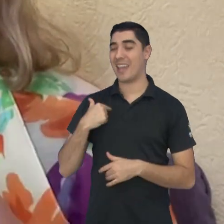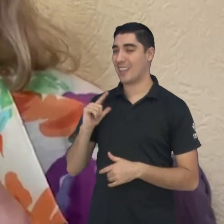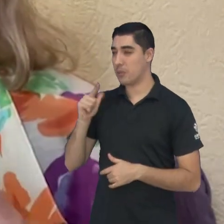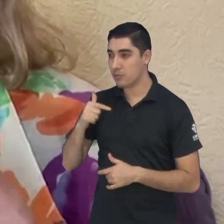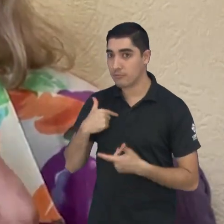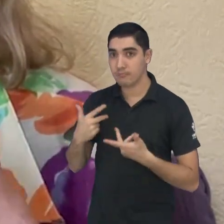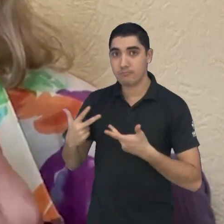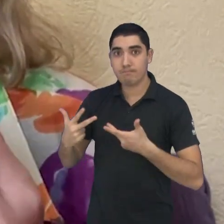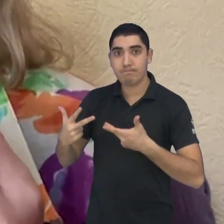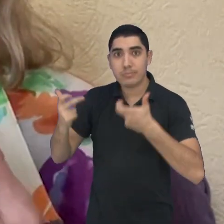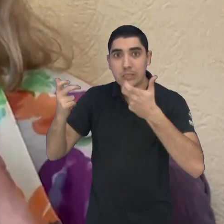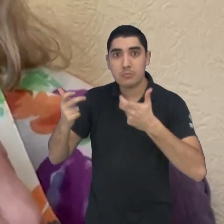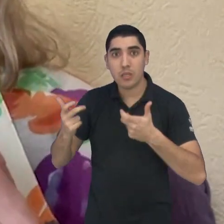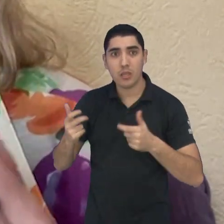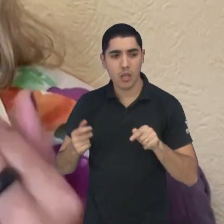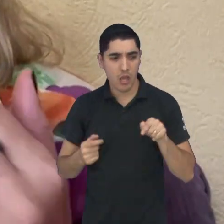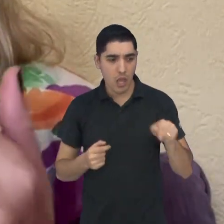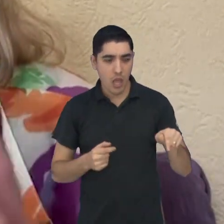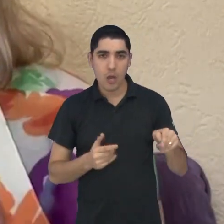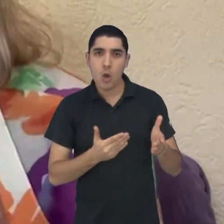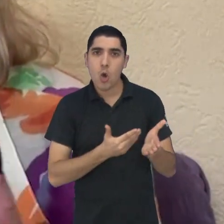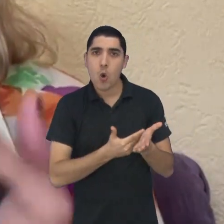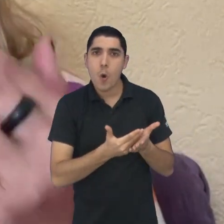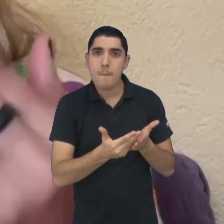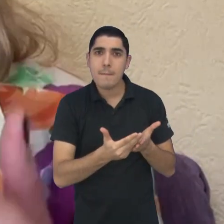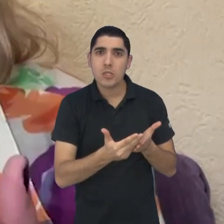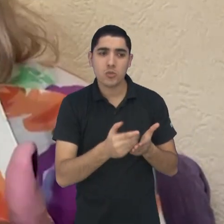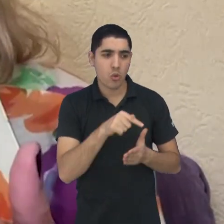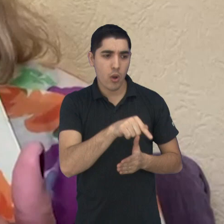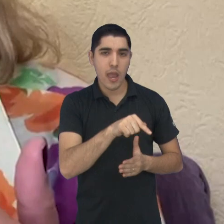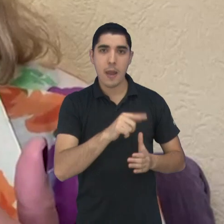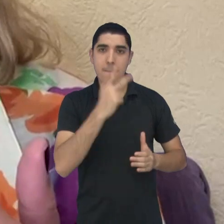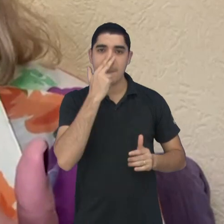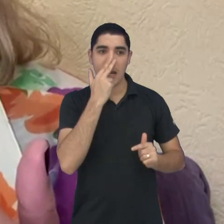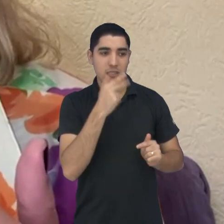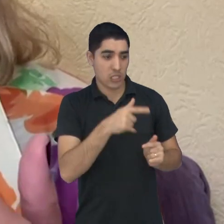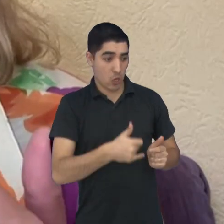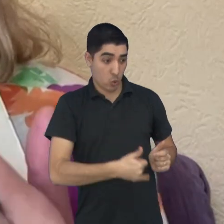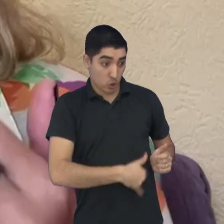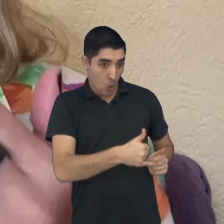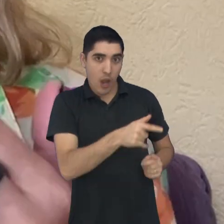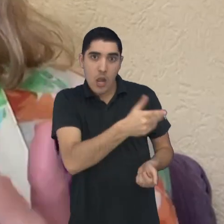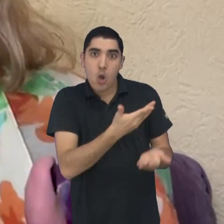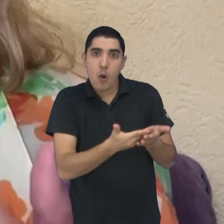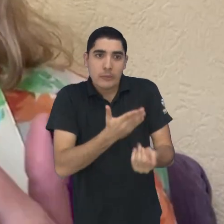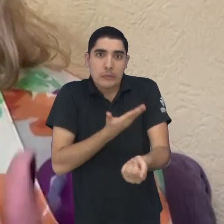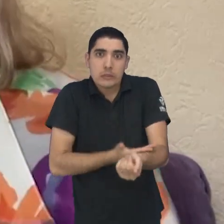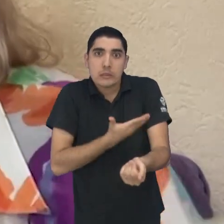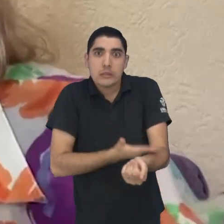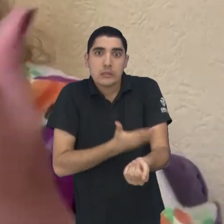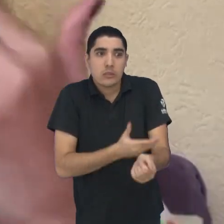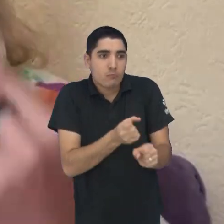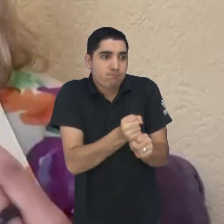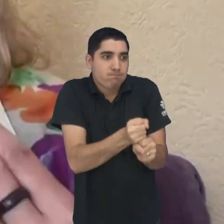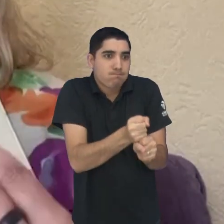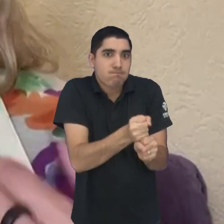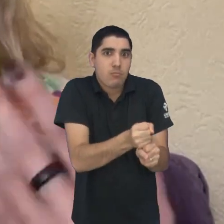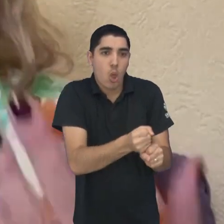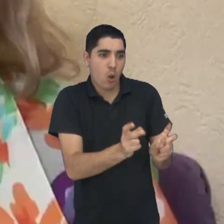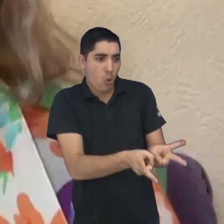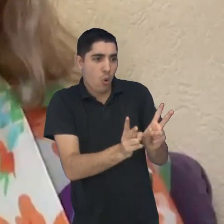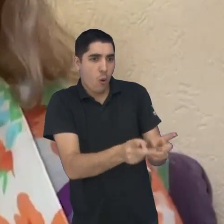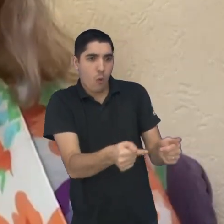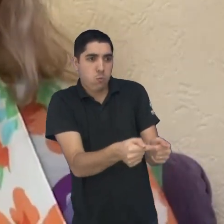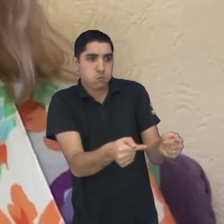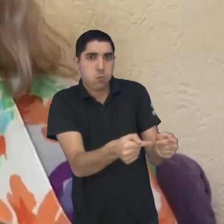a tela começou a desempenhar um papel de preenchimento e pertencimento para o meu filho, eu descobri que para que essa tela saísse,